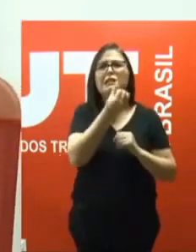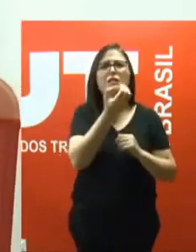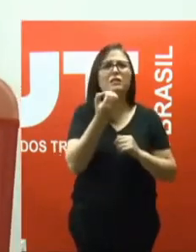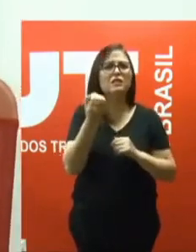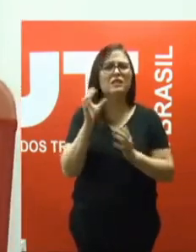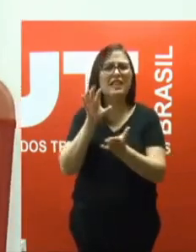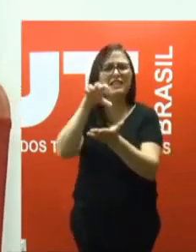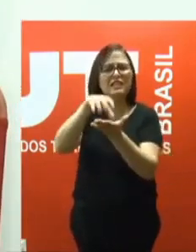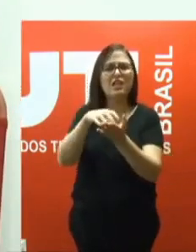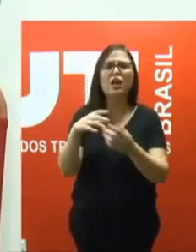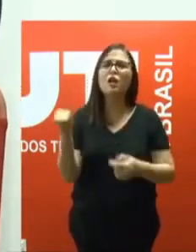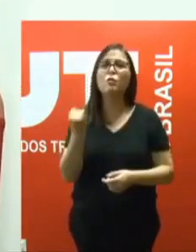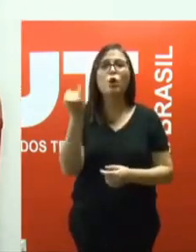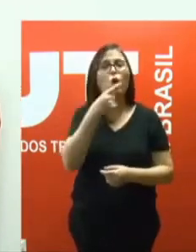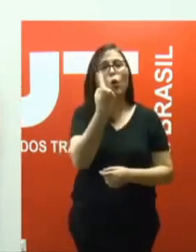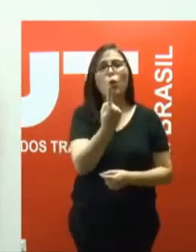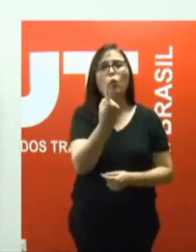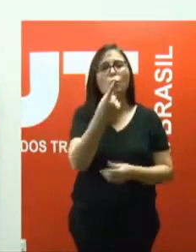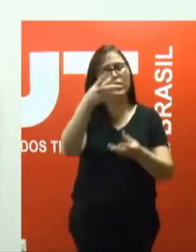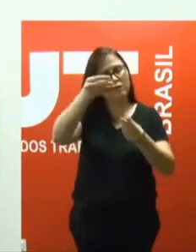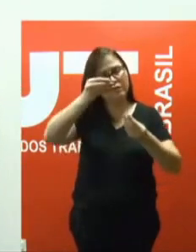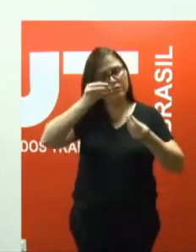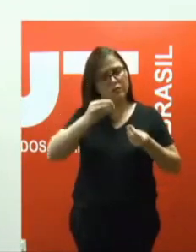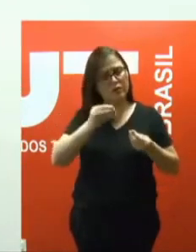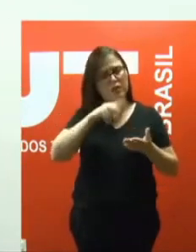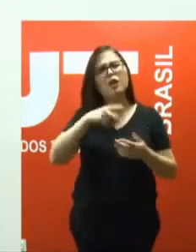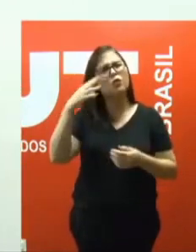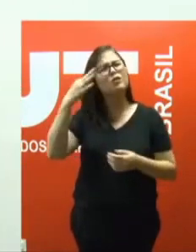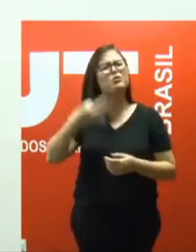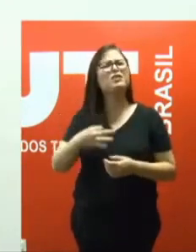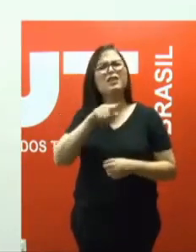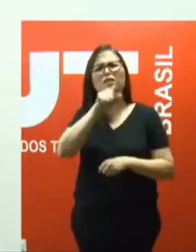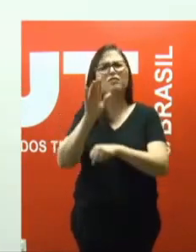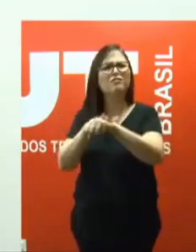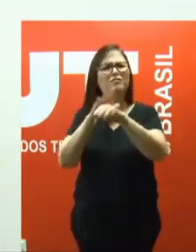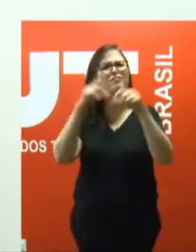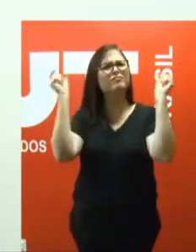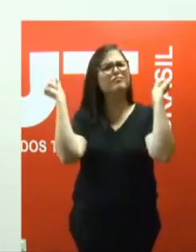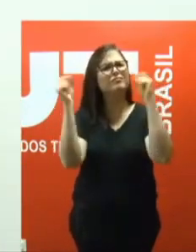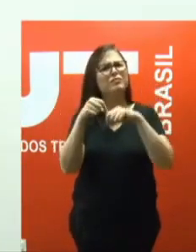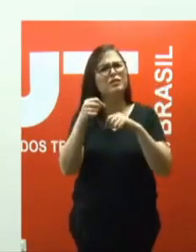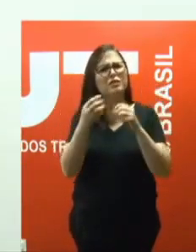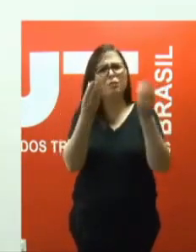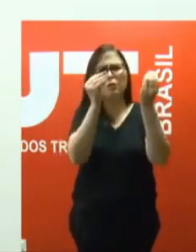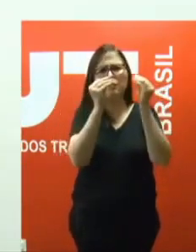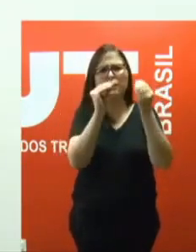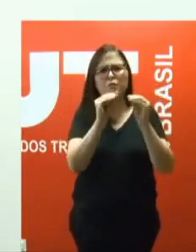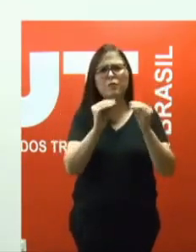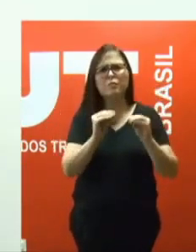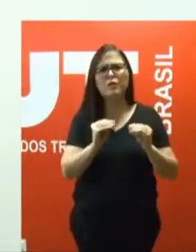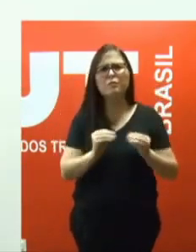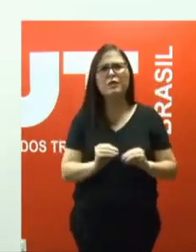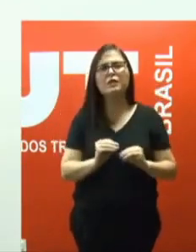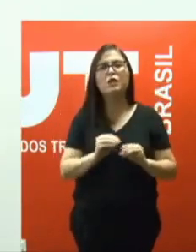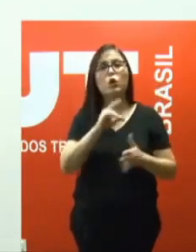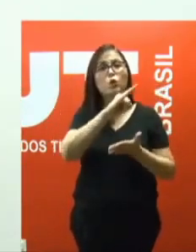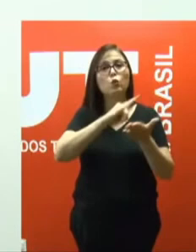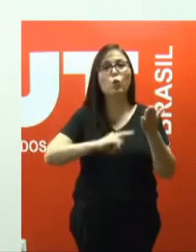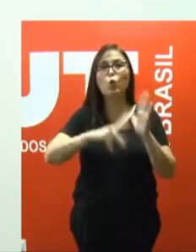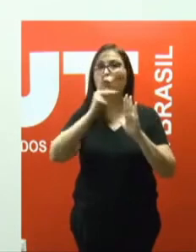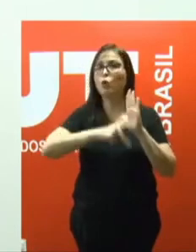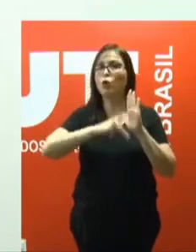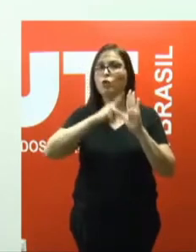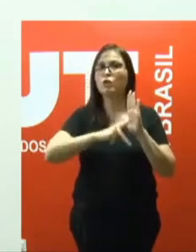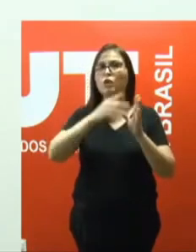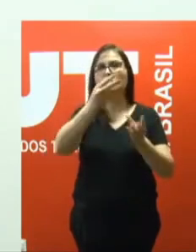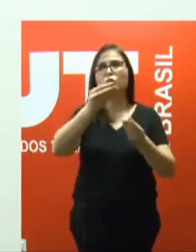importante que tenha uma só, e eu tenho certeza que vocês têm capacidade de colocar isso, sabe, no papel e me entregar para